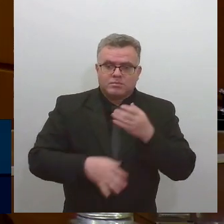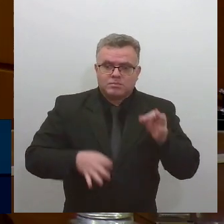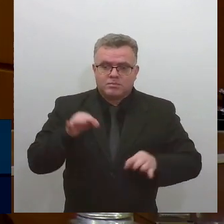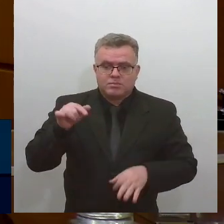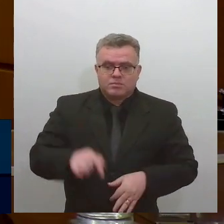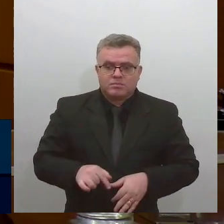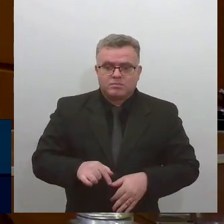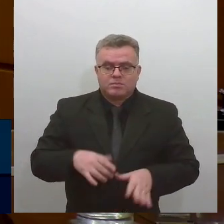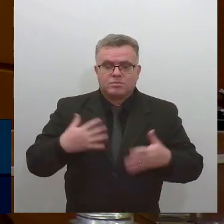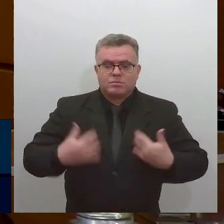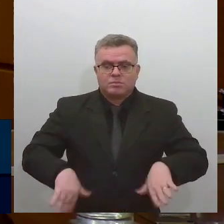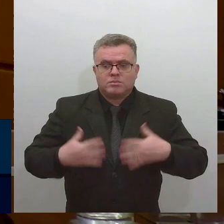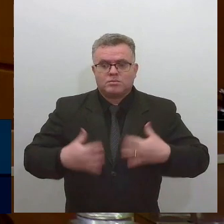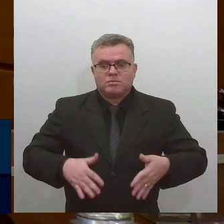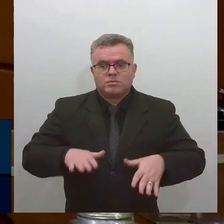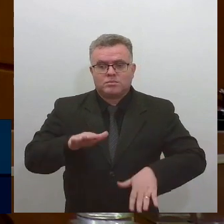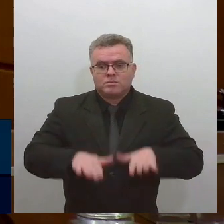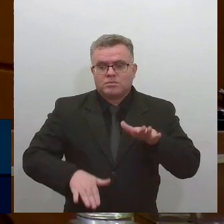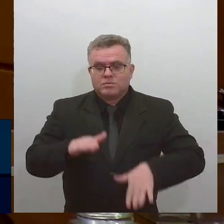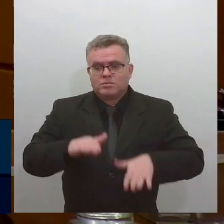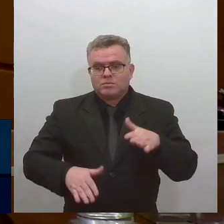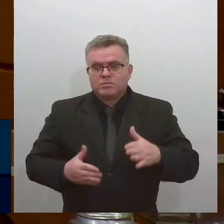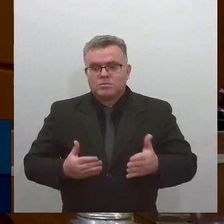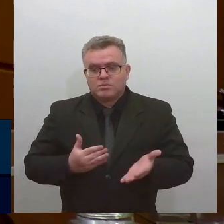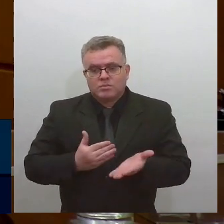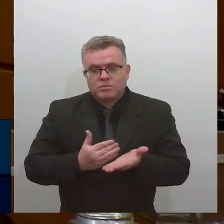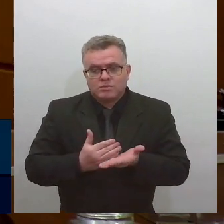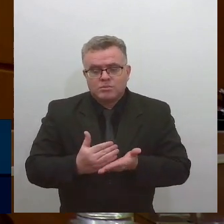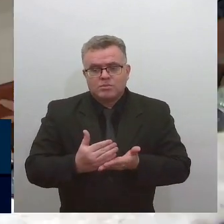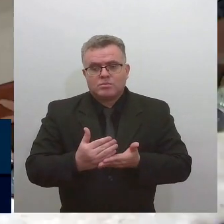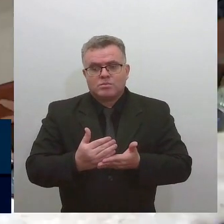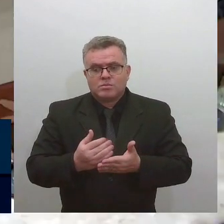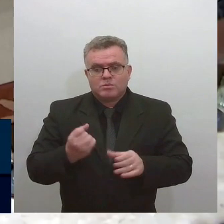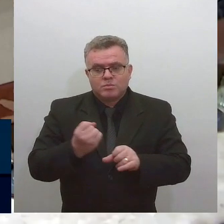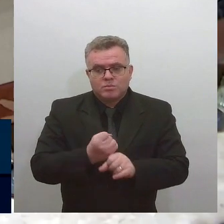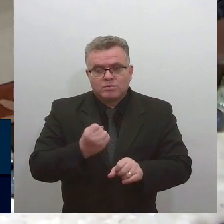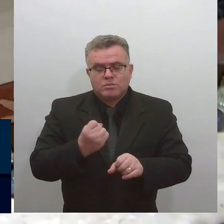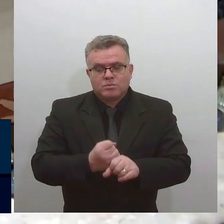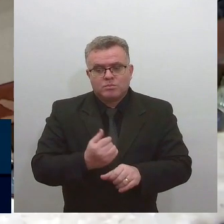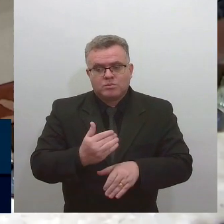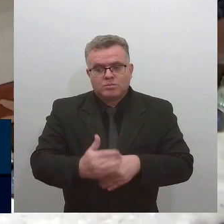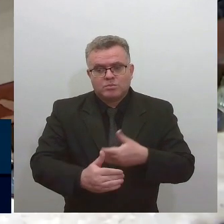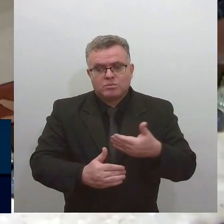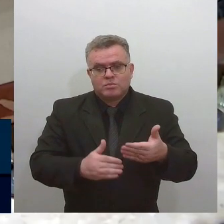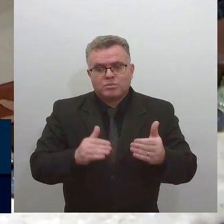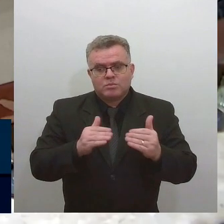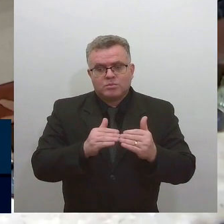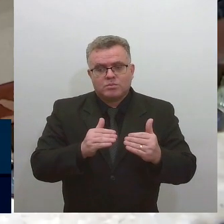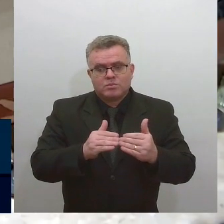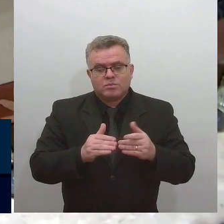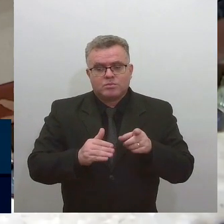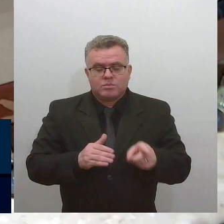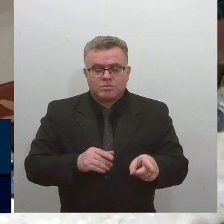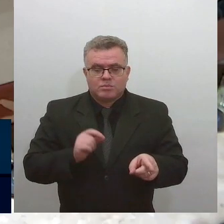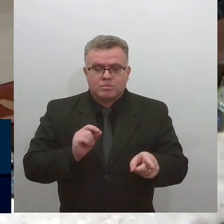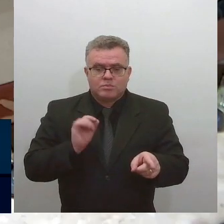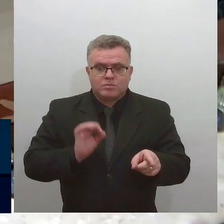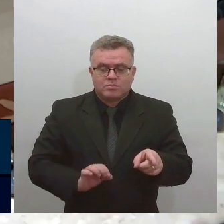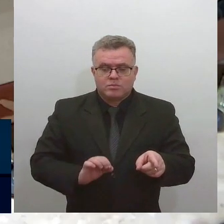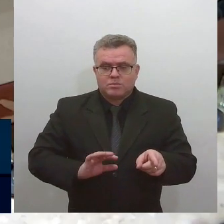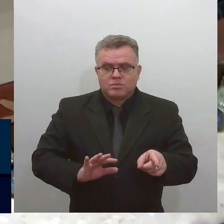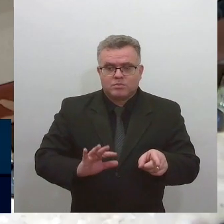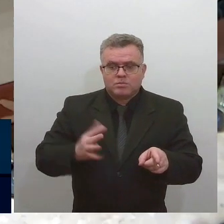inicia um serviço que tá licenciada ambientalmente e de repente chega uma novidade E a obra tem que